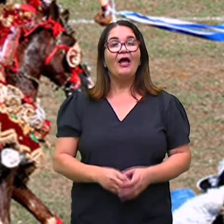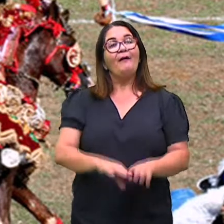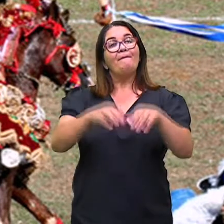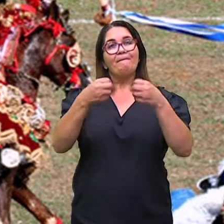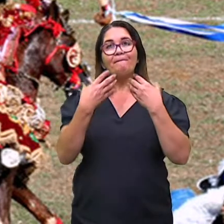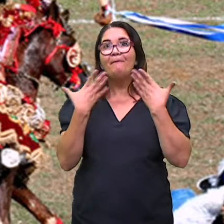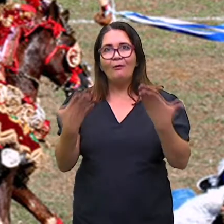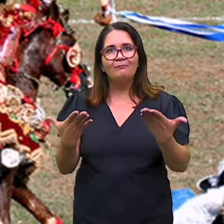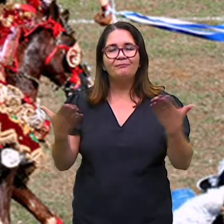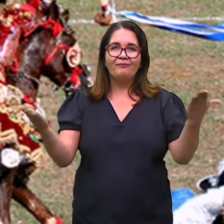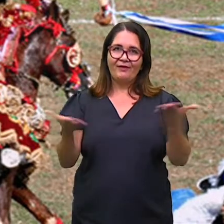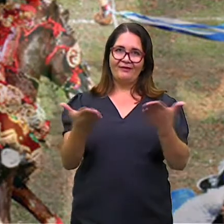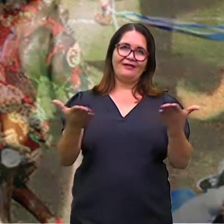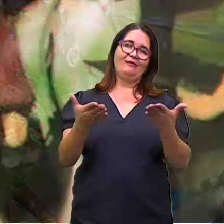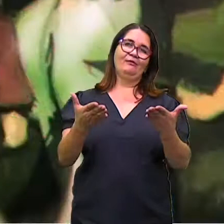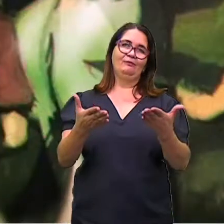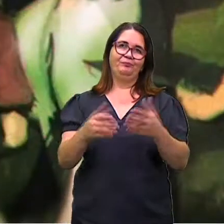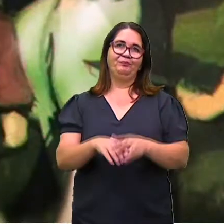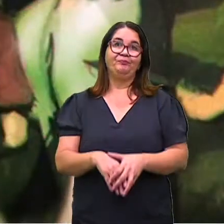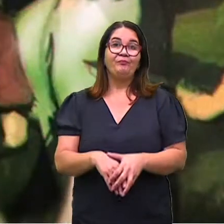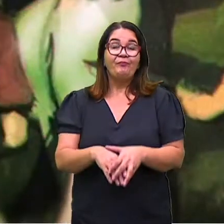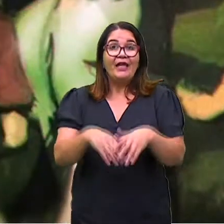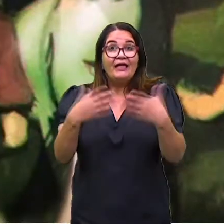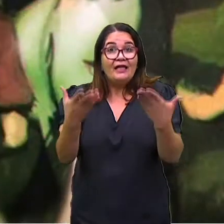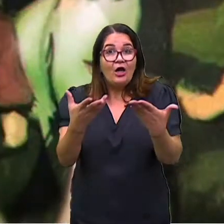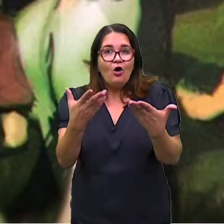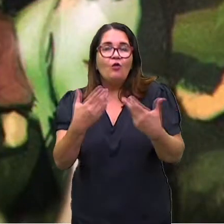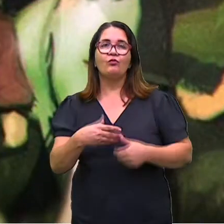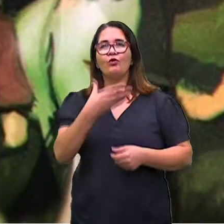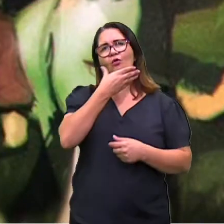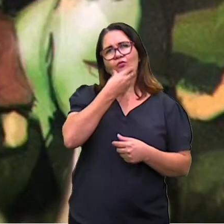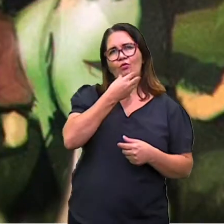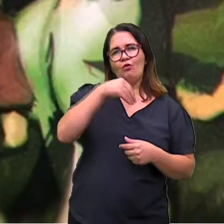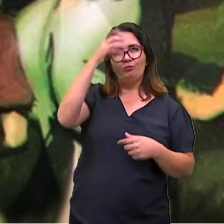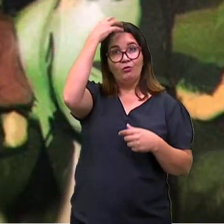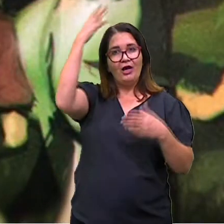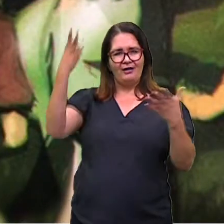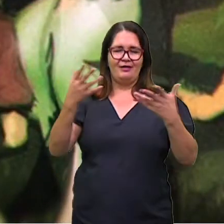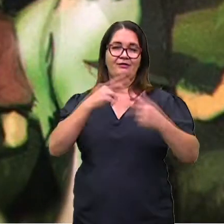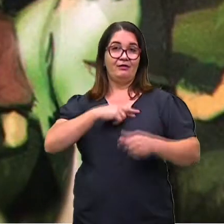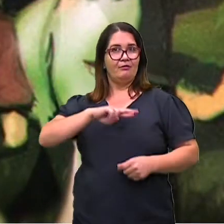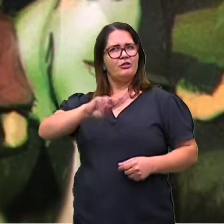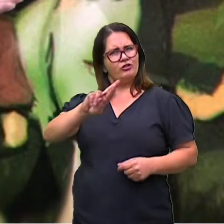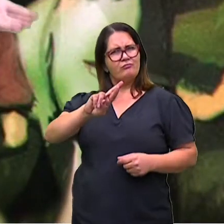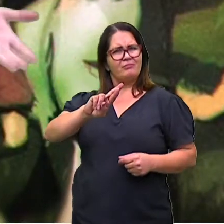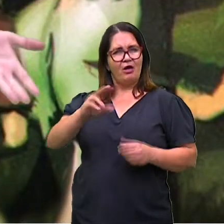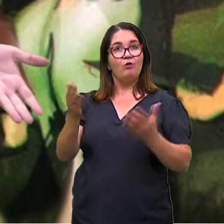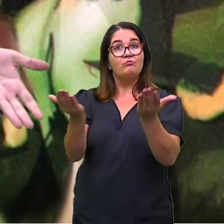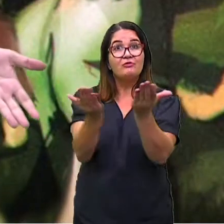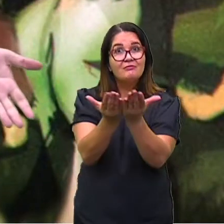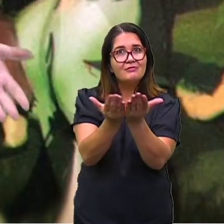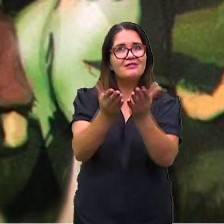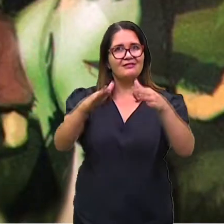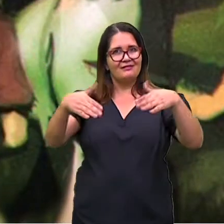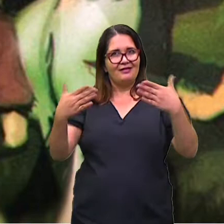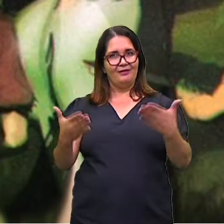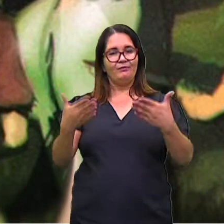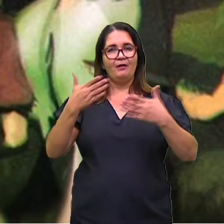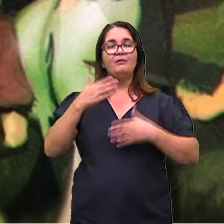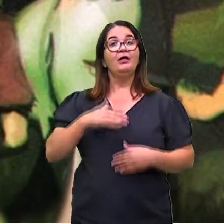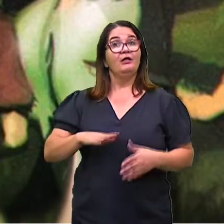Bom, Carlos Magno, de religião cristã, investiu contra os sarracenos da religião